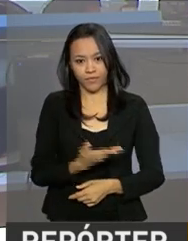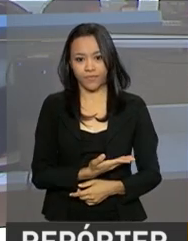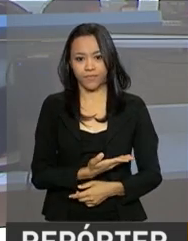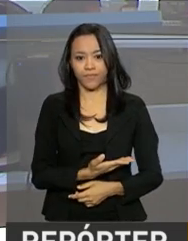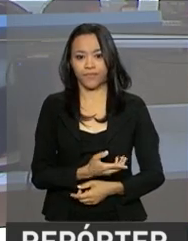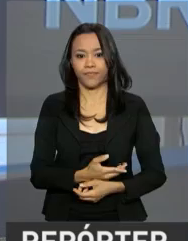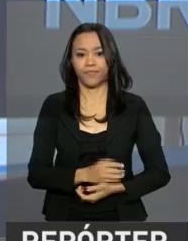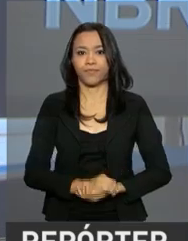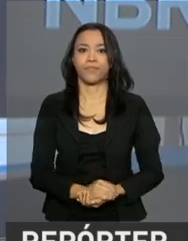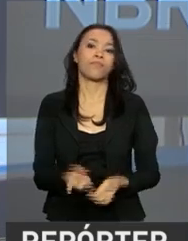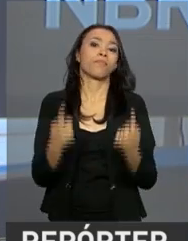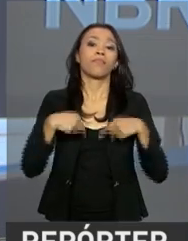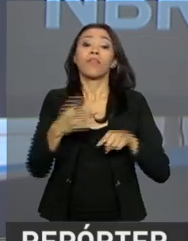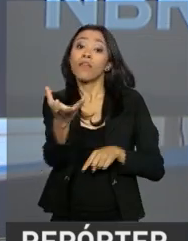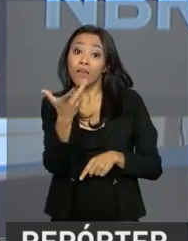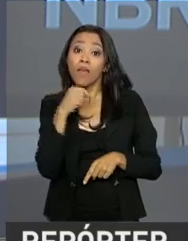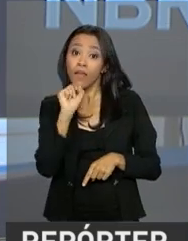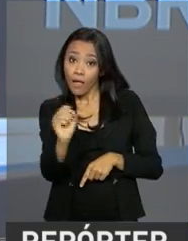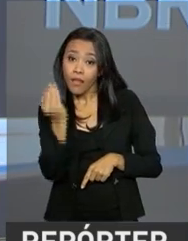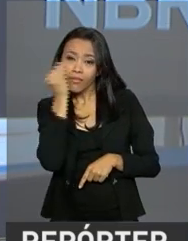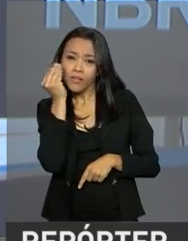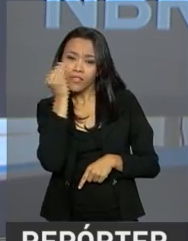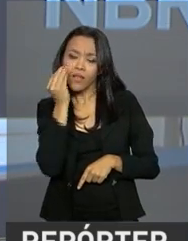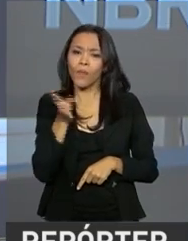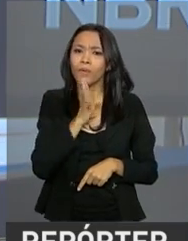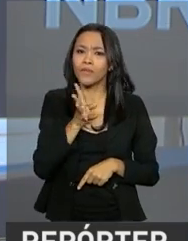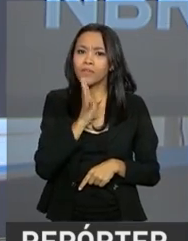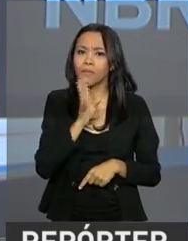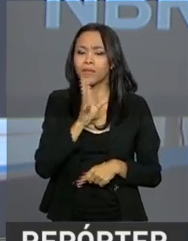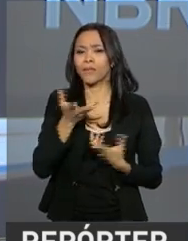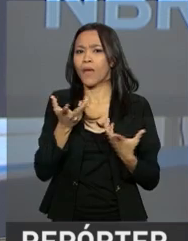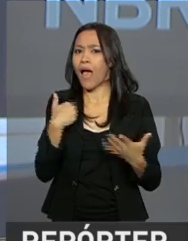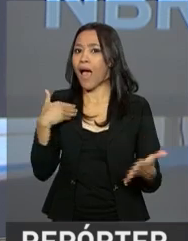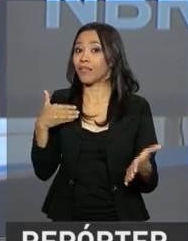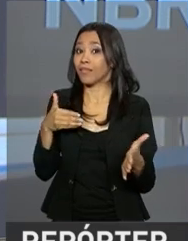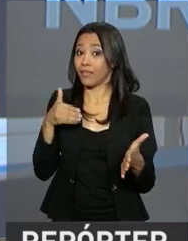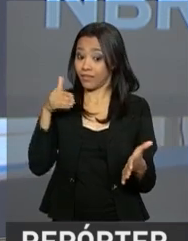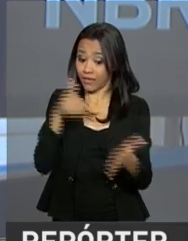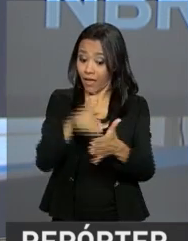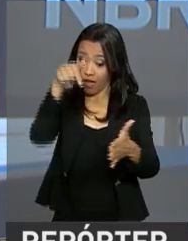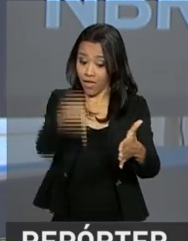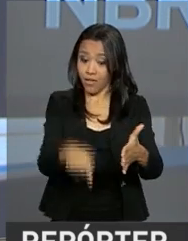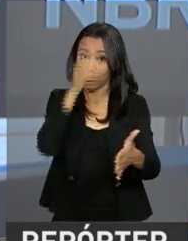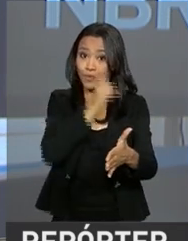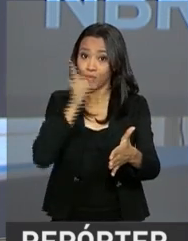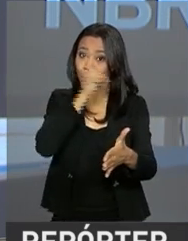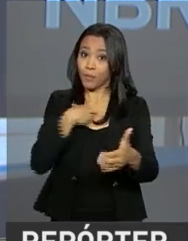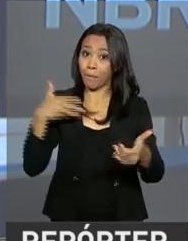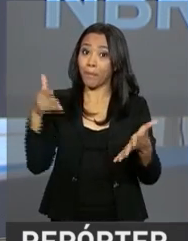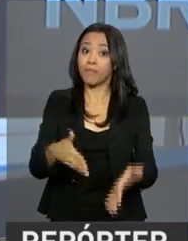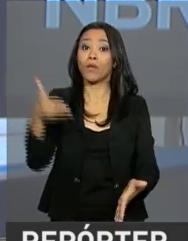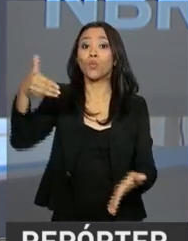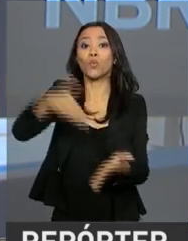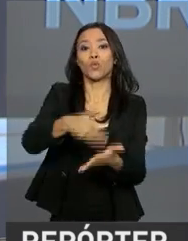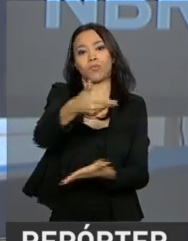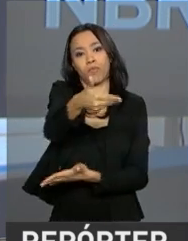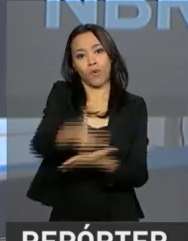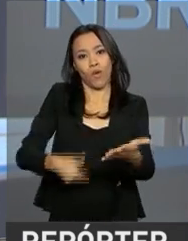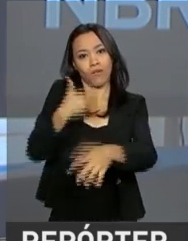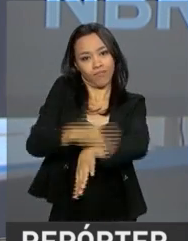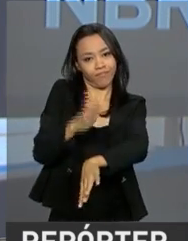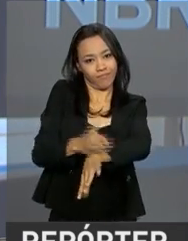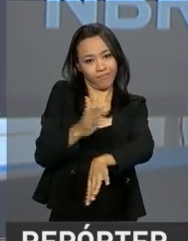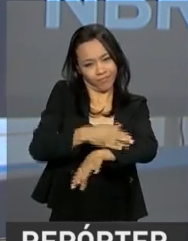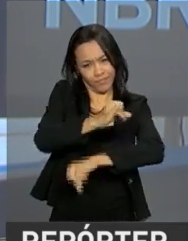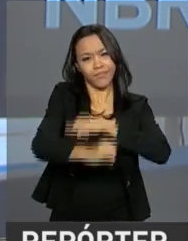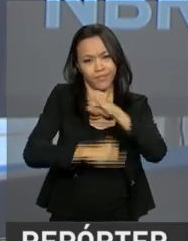inep.gov.br e quem quiser testar os conhecimentos para o Enem tem até este domingo para participar do último simulado online